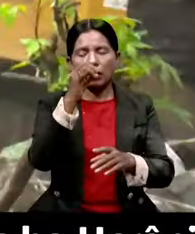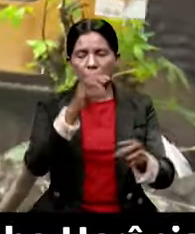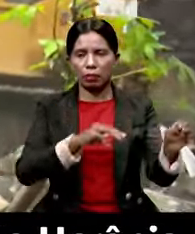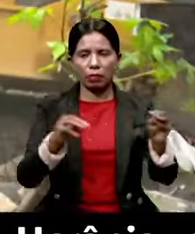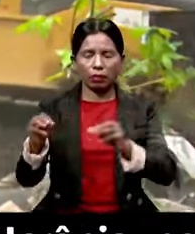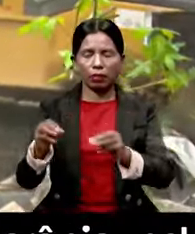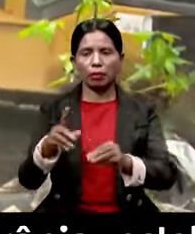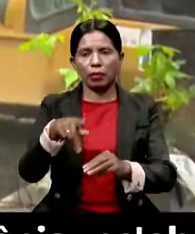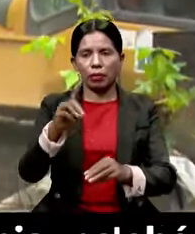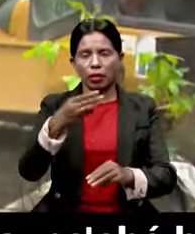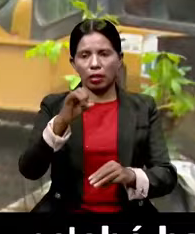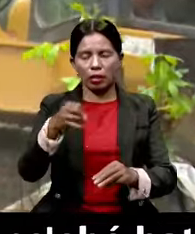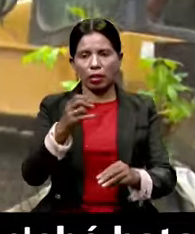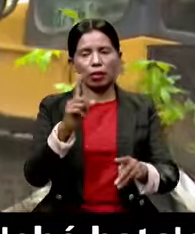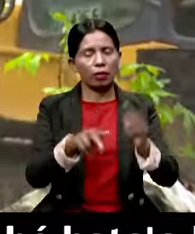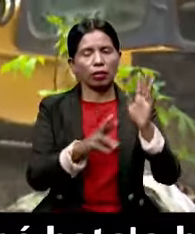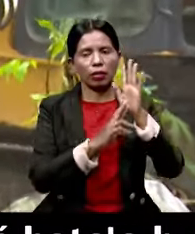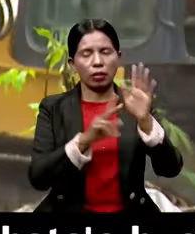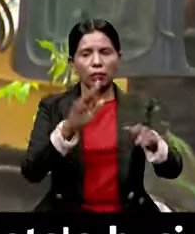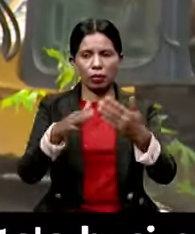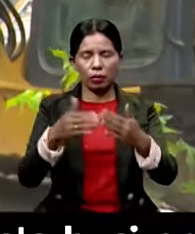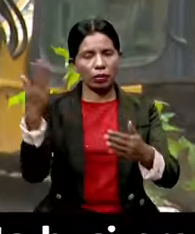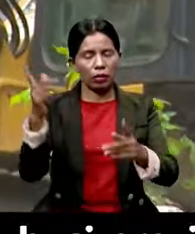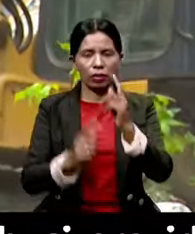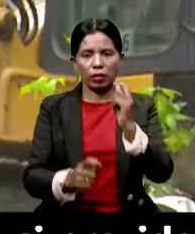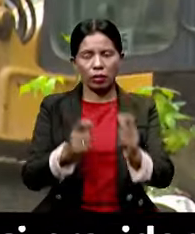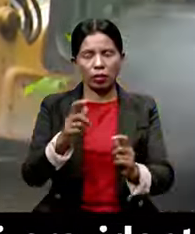mas a PDHJ labele representa a cidadão sira e tribunal, no